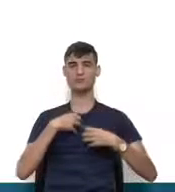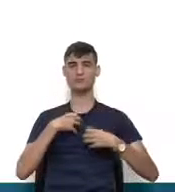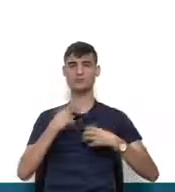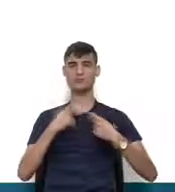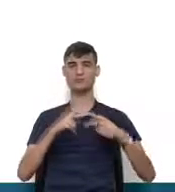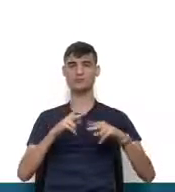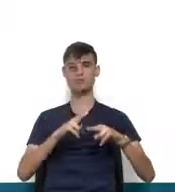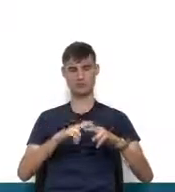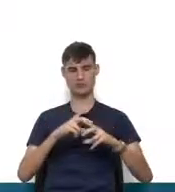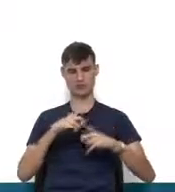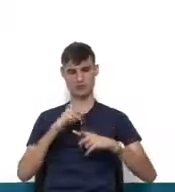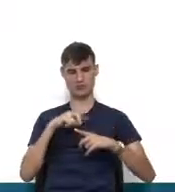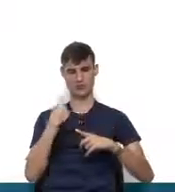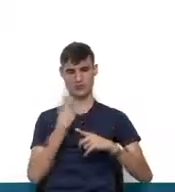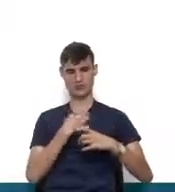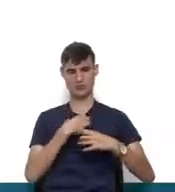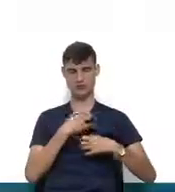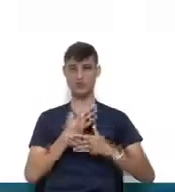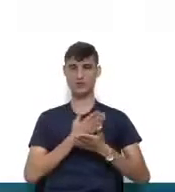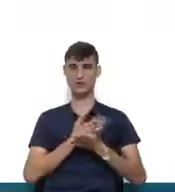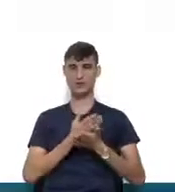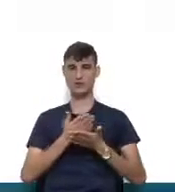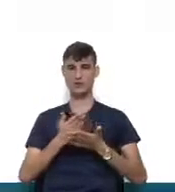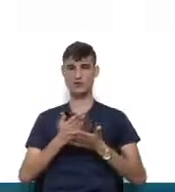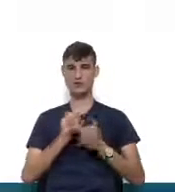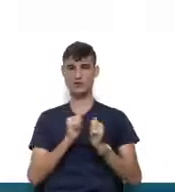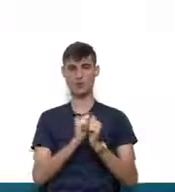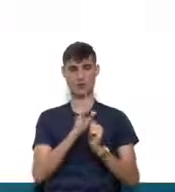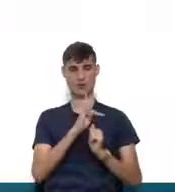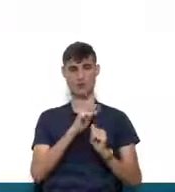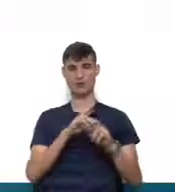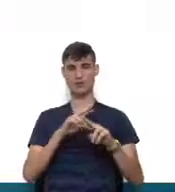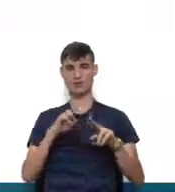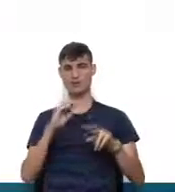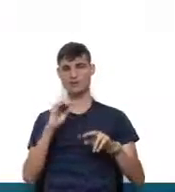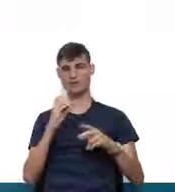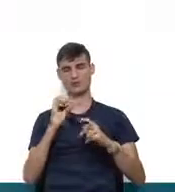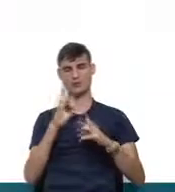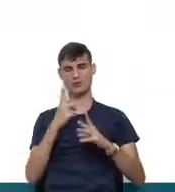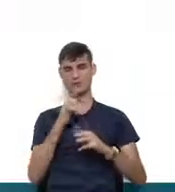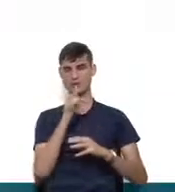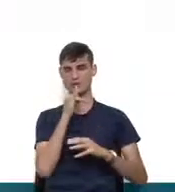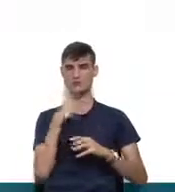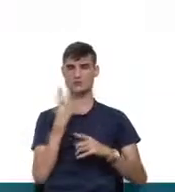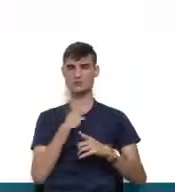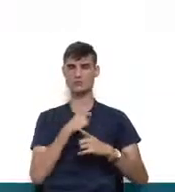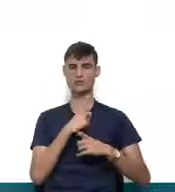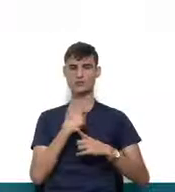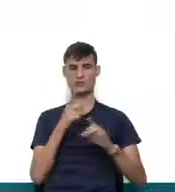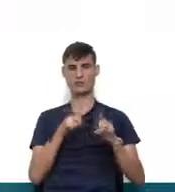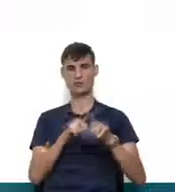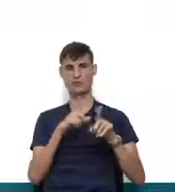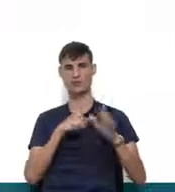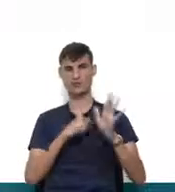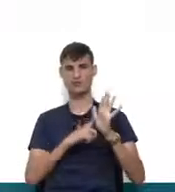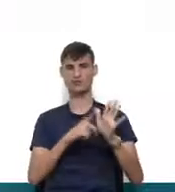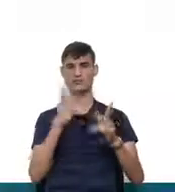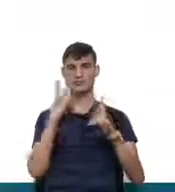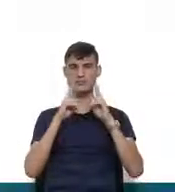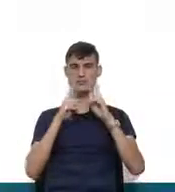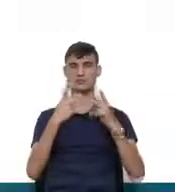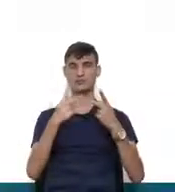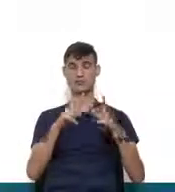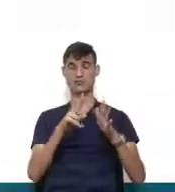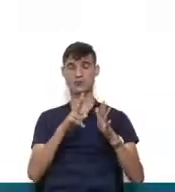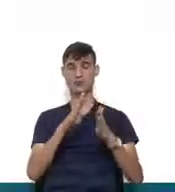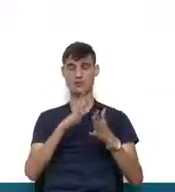comporta, considerando a nossa condição inicial com T igual a 0, tá? Só um exemplo que a gente tem e você também tem essa figura lá no seu